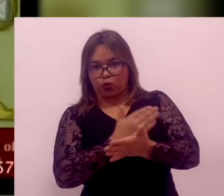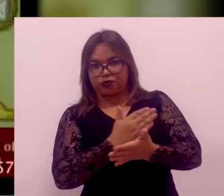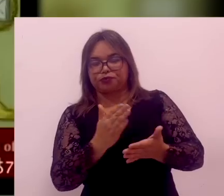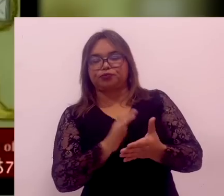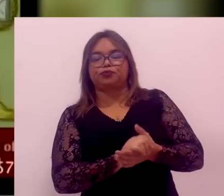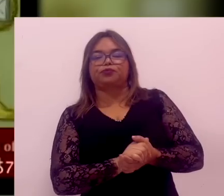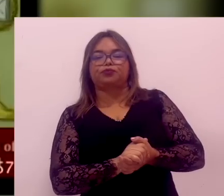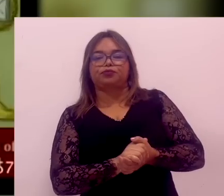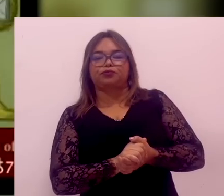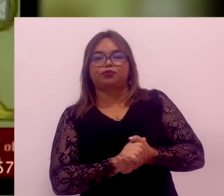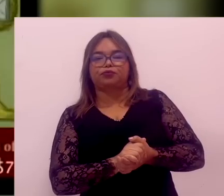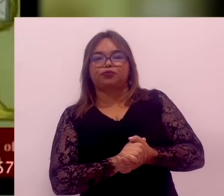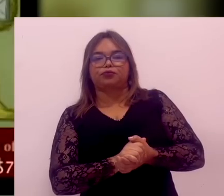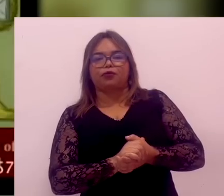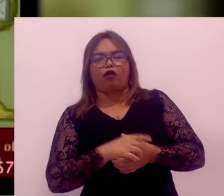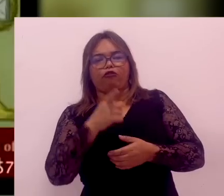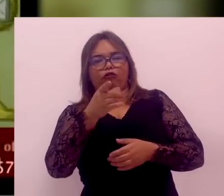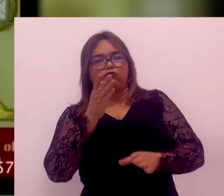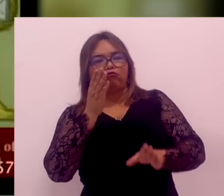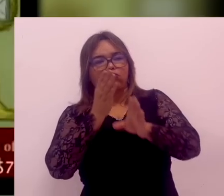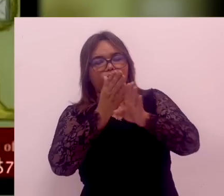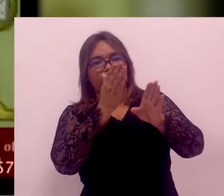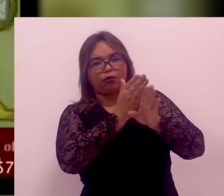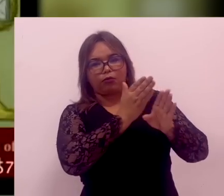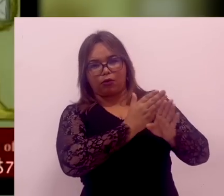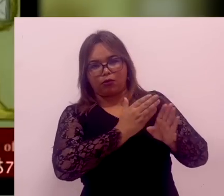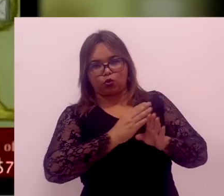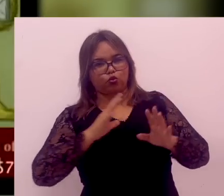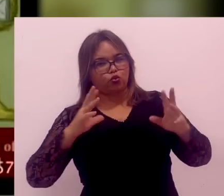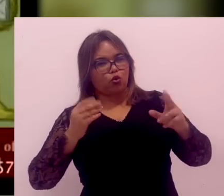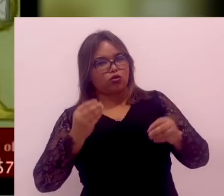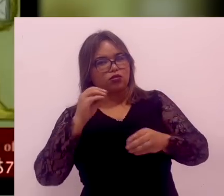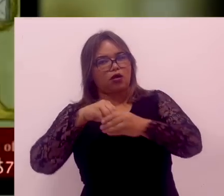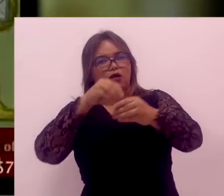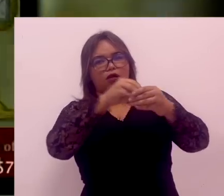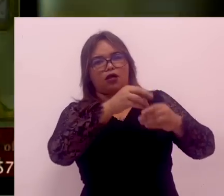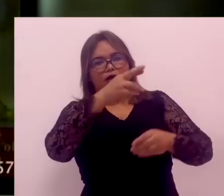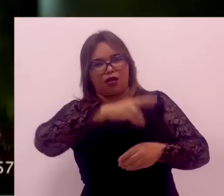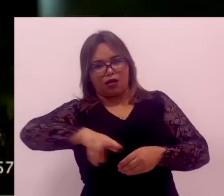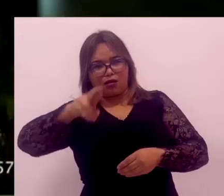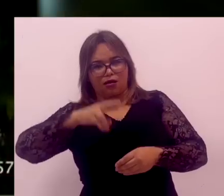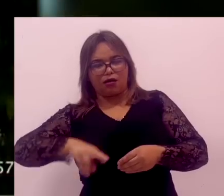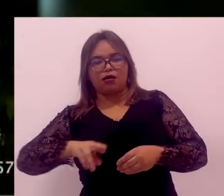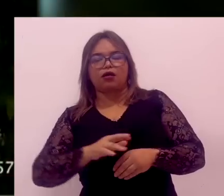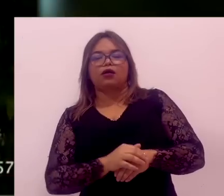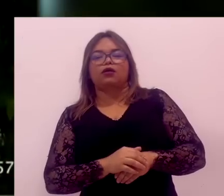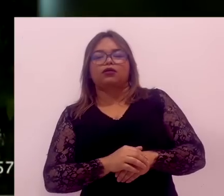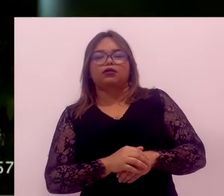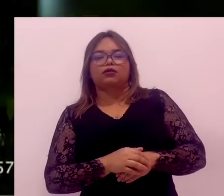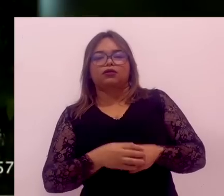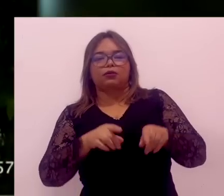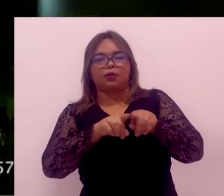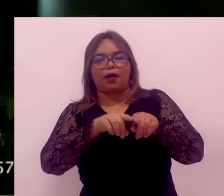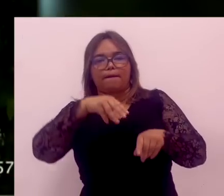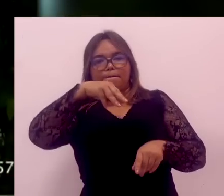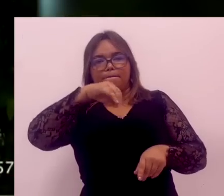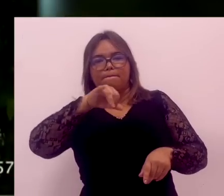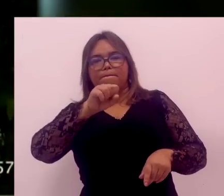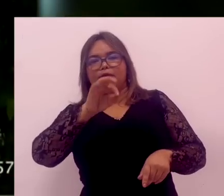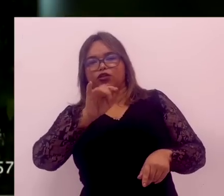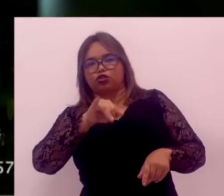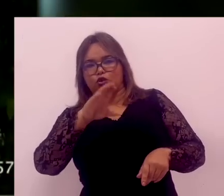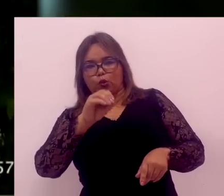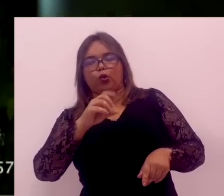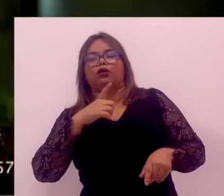todos os sistemas religiosos. Os taus místicos são também importantes. Pombos com folhas de oliveira na boca e outros